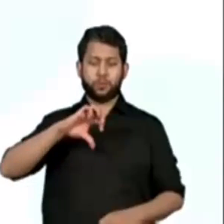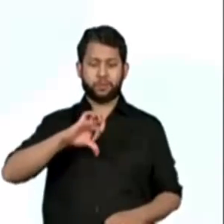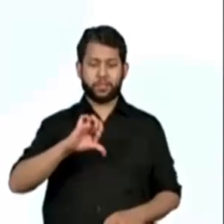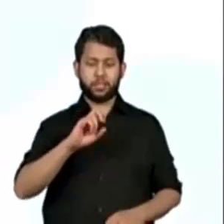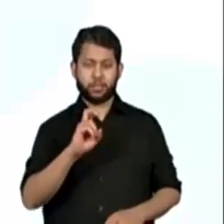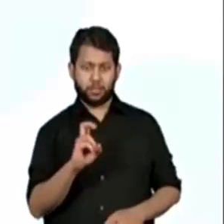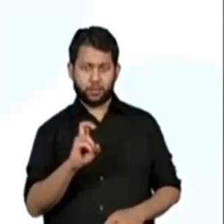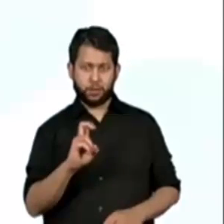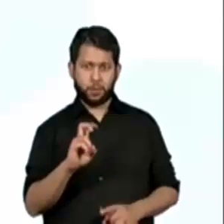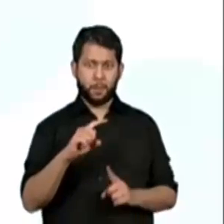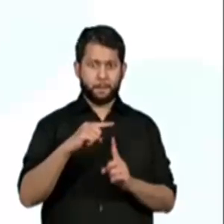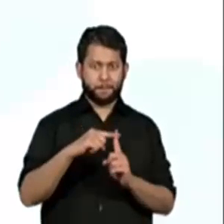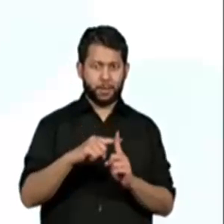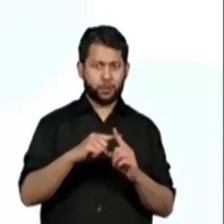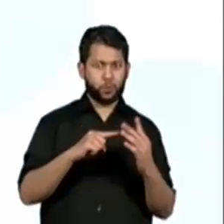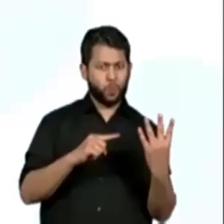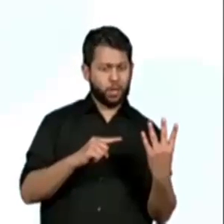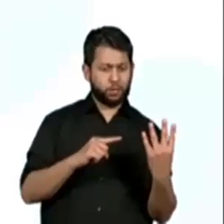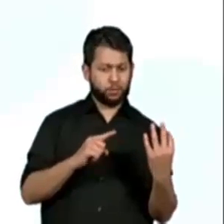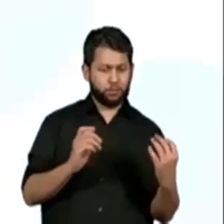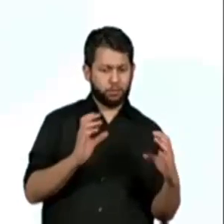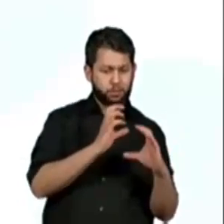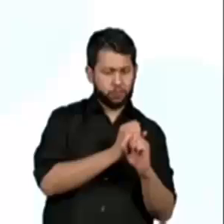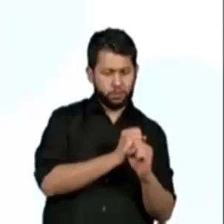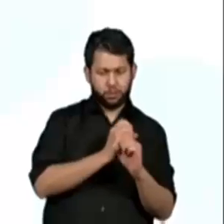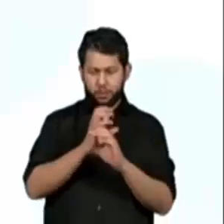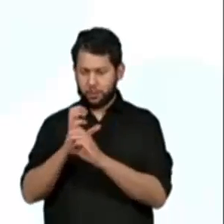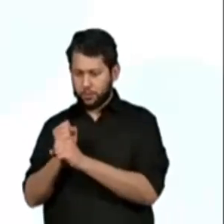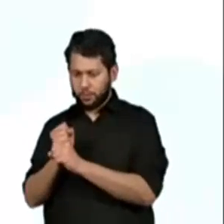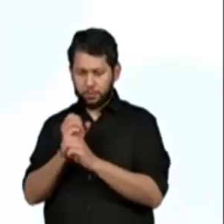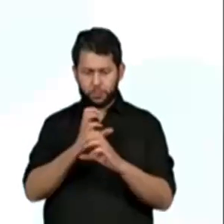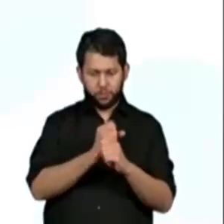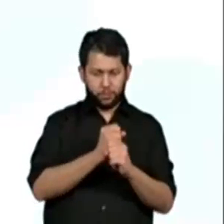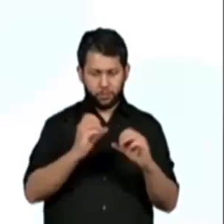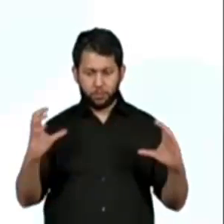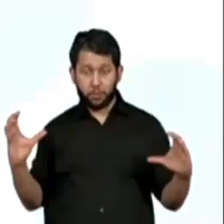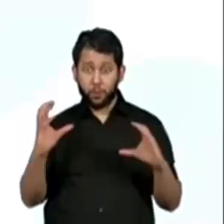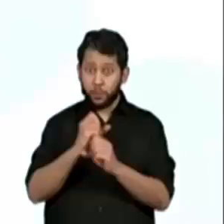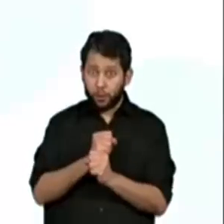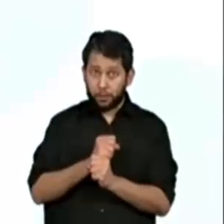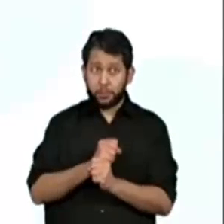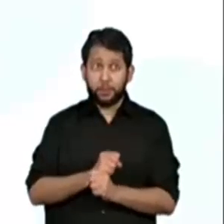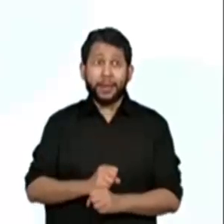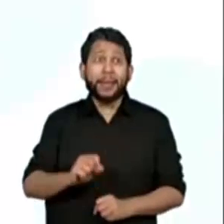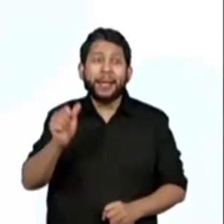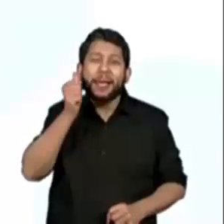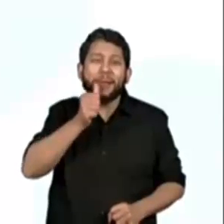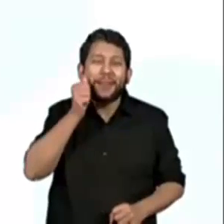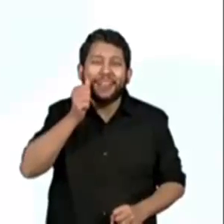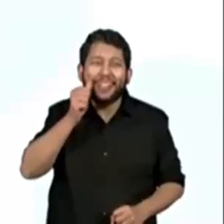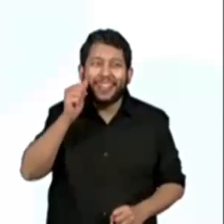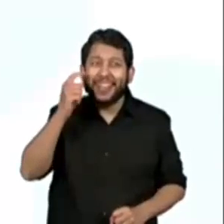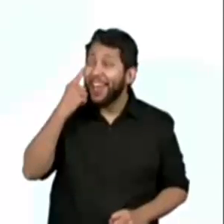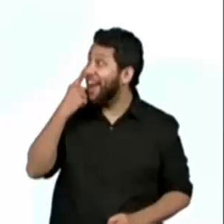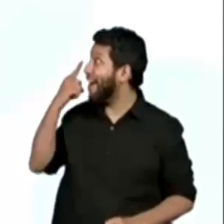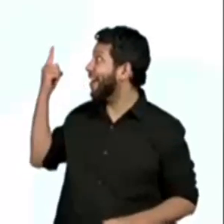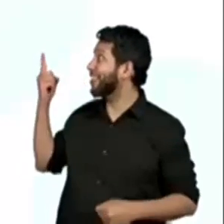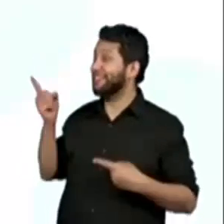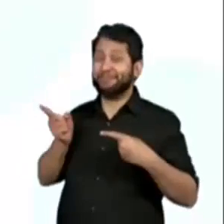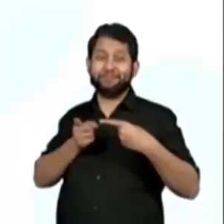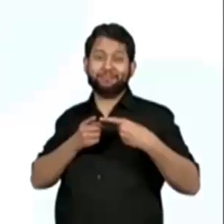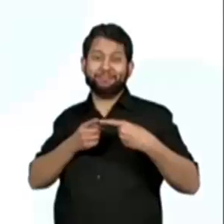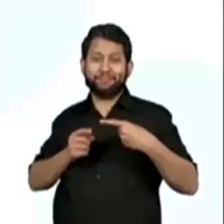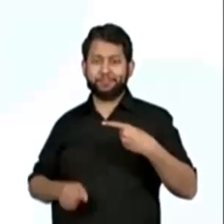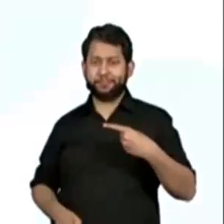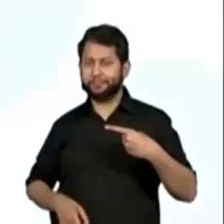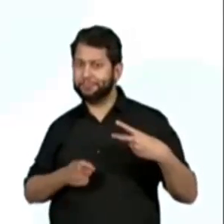95 mais 4. Esse foi o jeito que a Sofia pensou, ok?